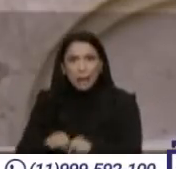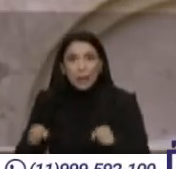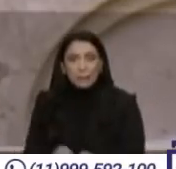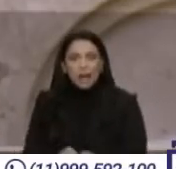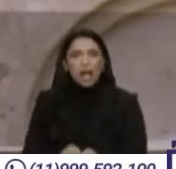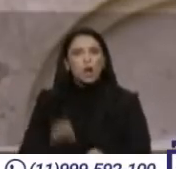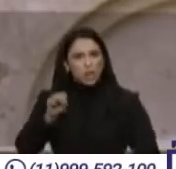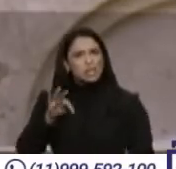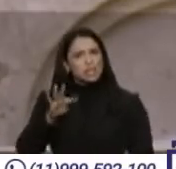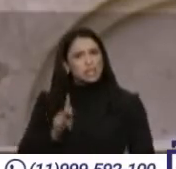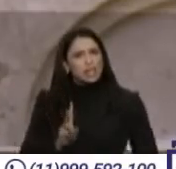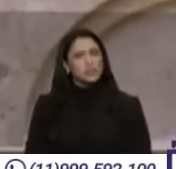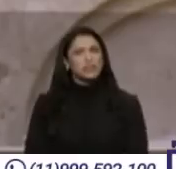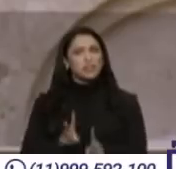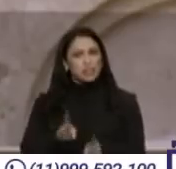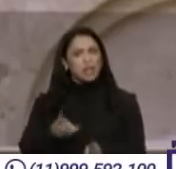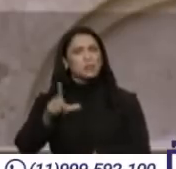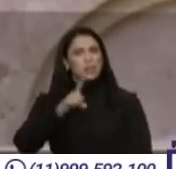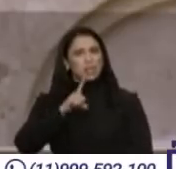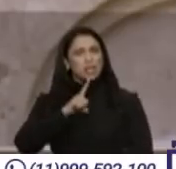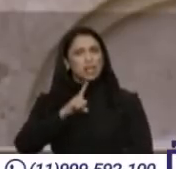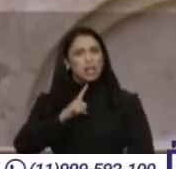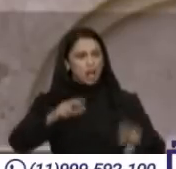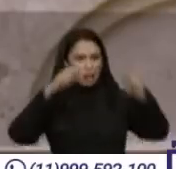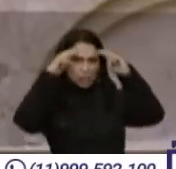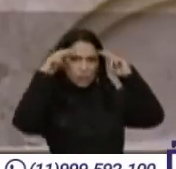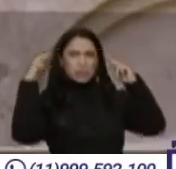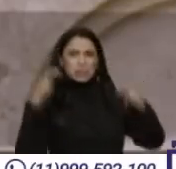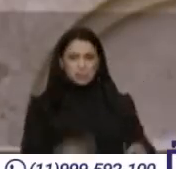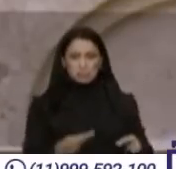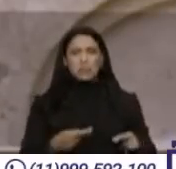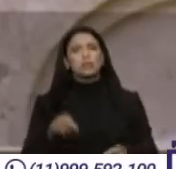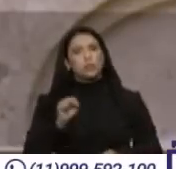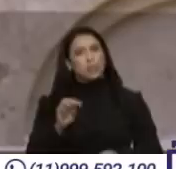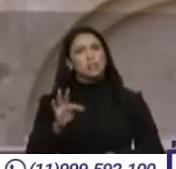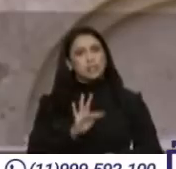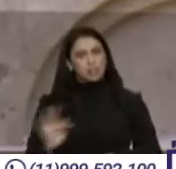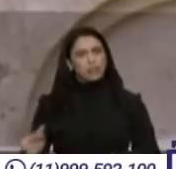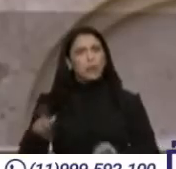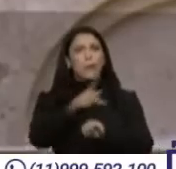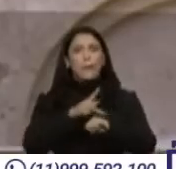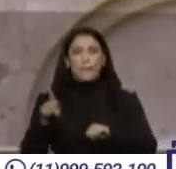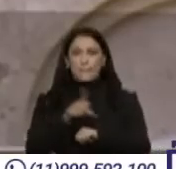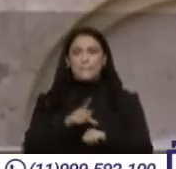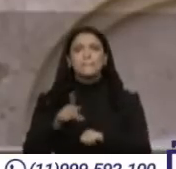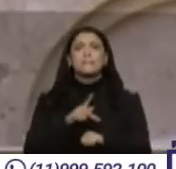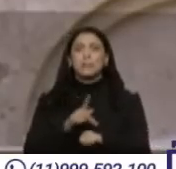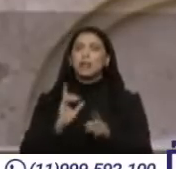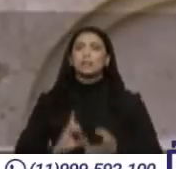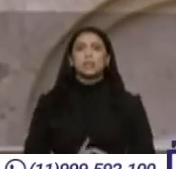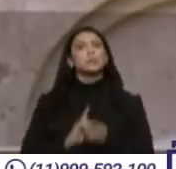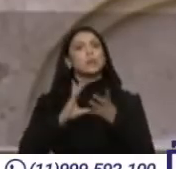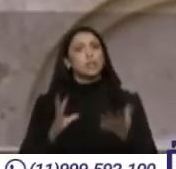subsistiria incólume o sentimento de reverência desta casa pelo Estado Democrático de